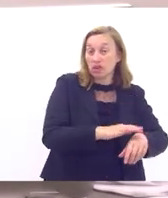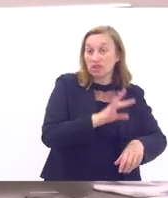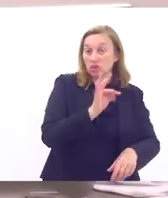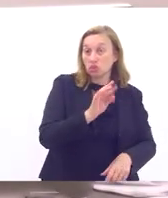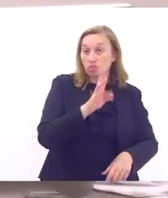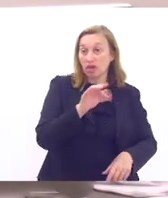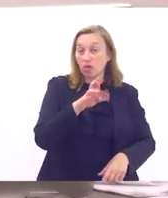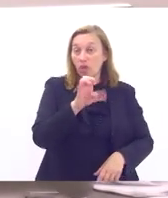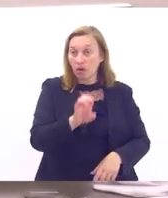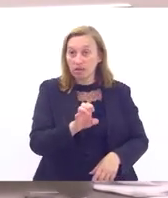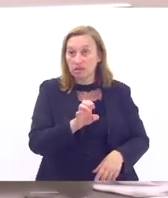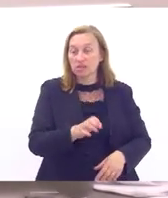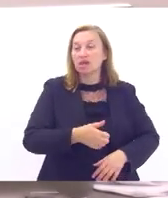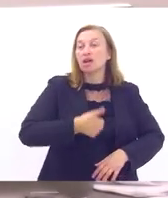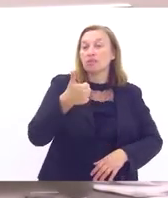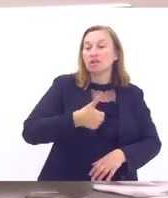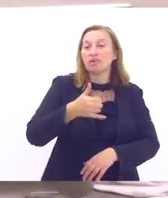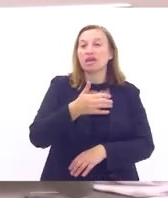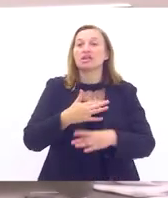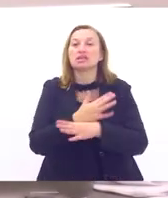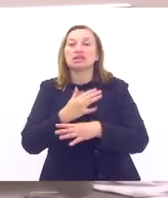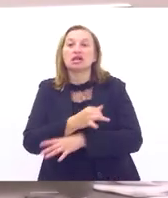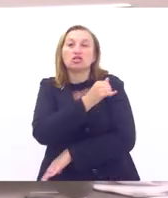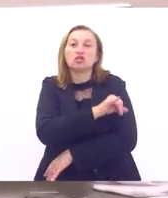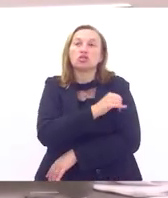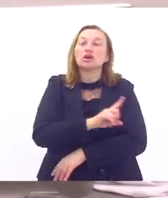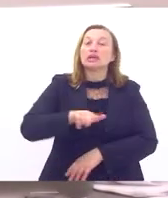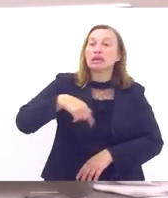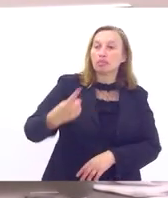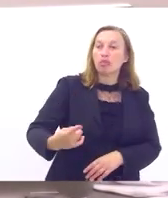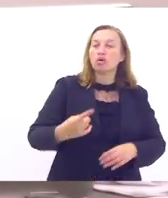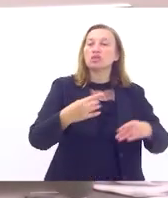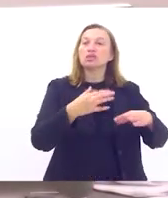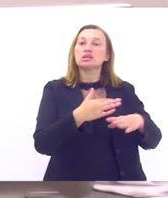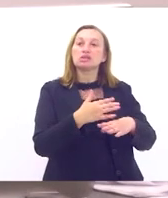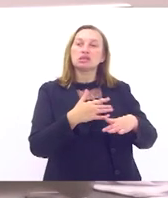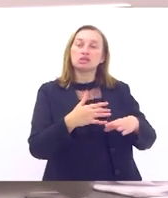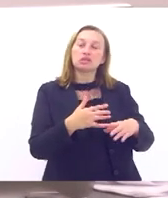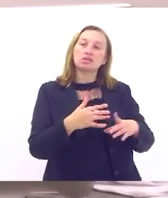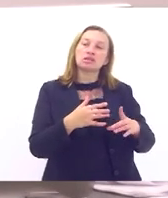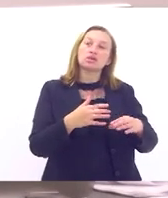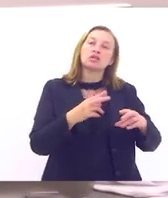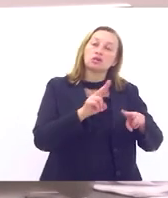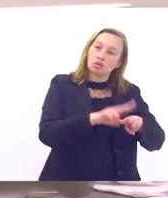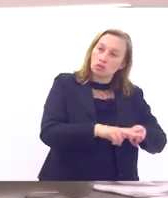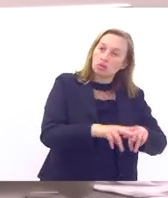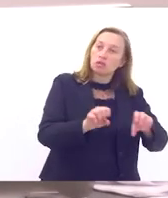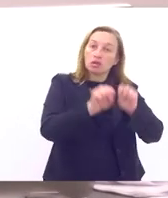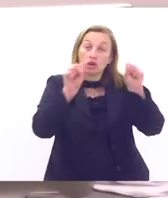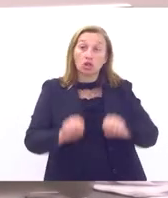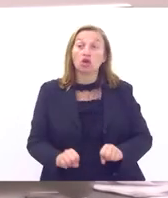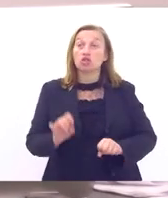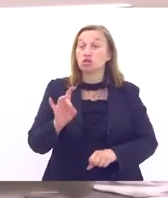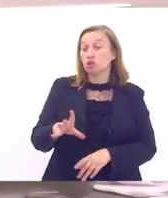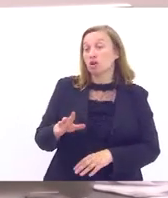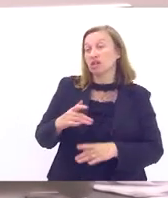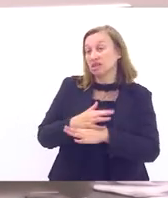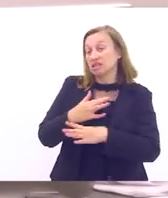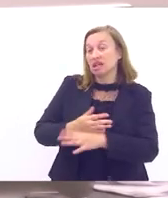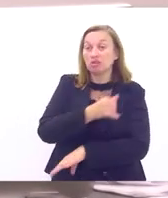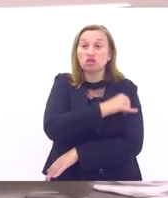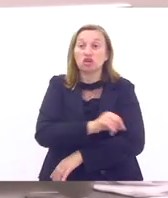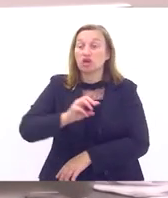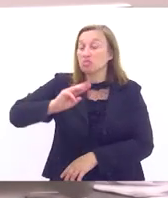Janeiro. Primeiro a cidade do Rio de Janeiro e depois o sistema prisional. Só que a cidade do Rio de Janeiro tem milhões de habitantes, o sistema